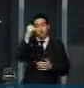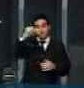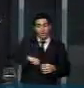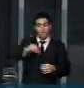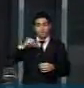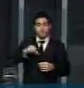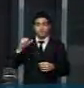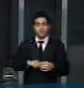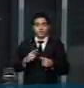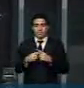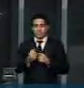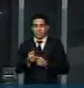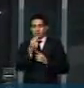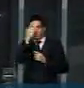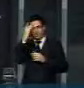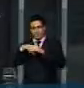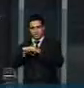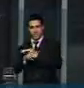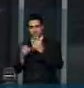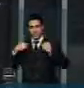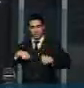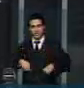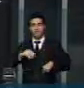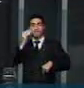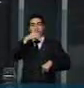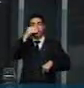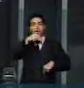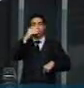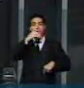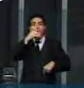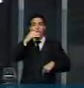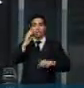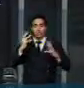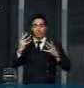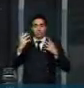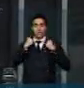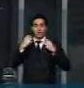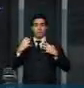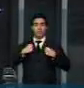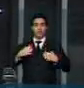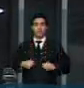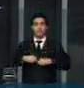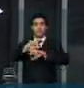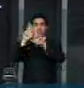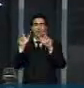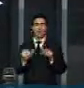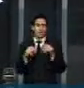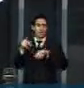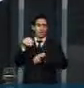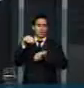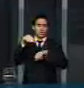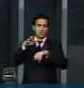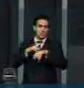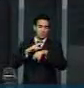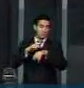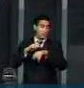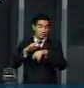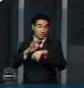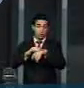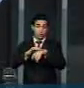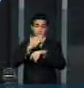têm uma baixa imunidade e estão aí sujeitos a vários tipos de doenças. Custos com os tratamentos das vítimas